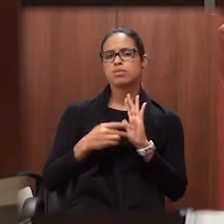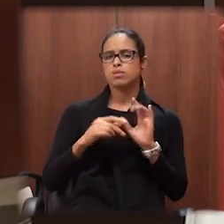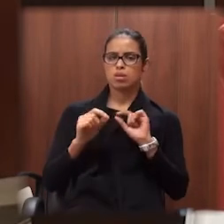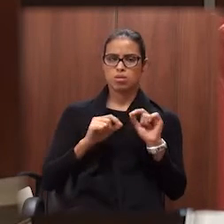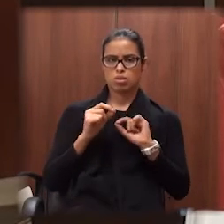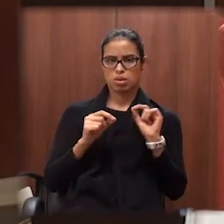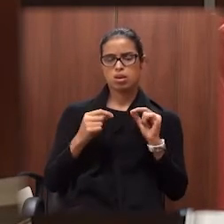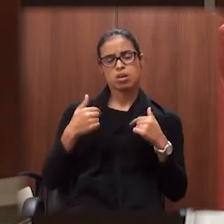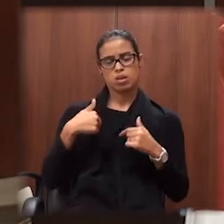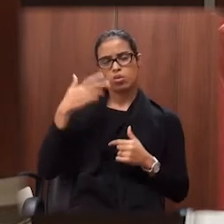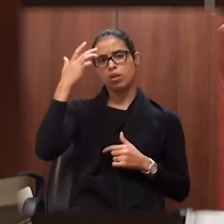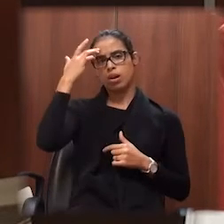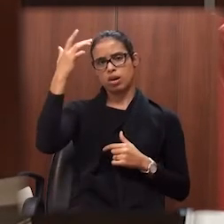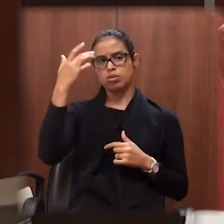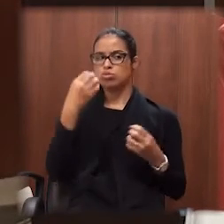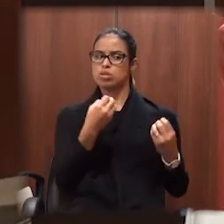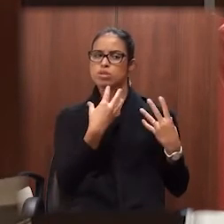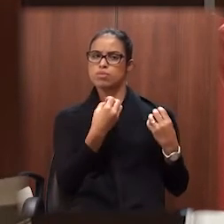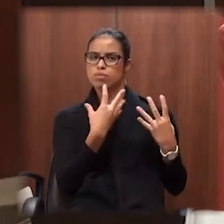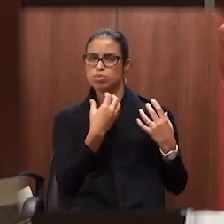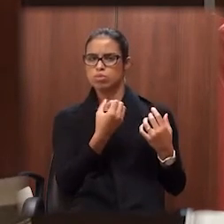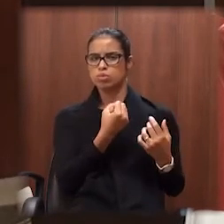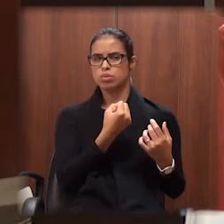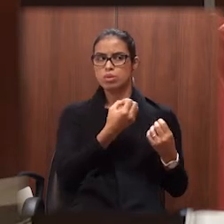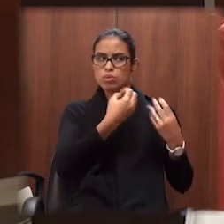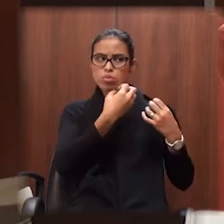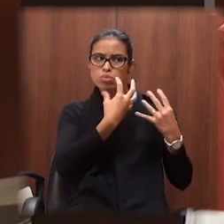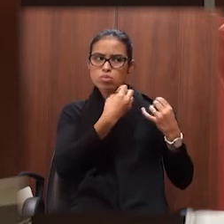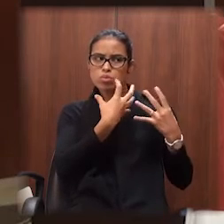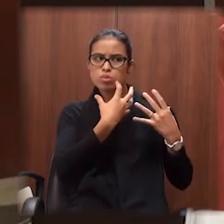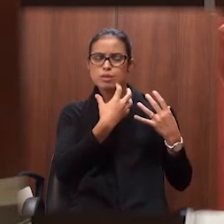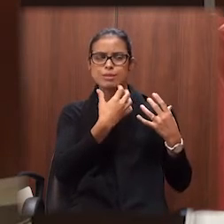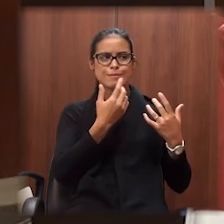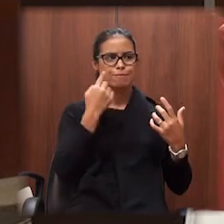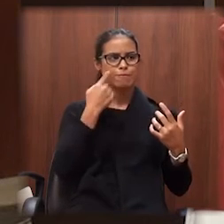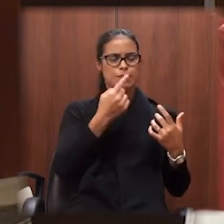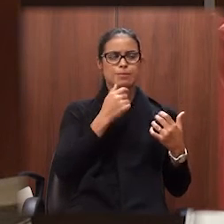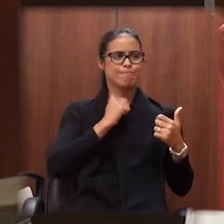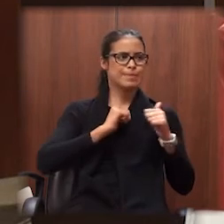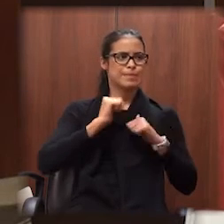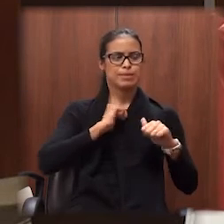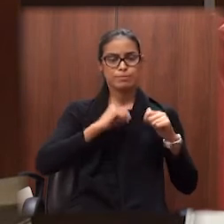que justamente esses dados tão aflitivos que nós temos